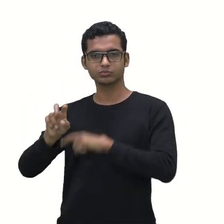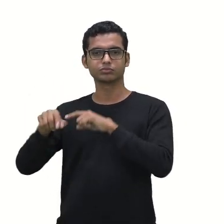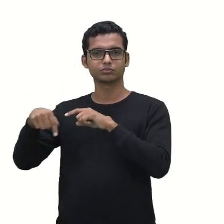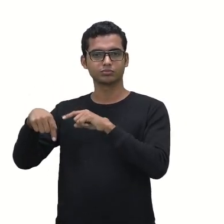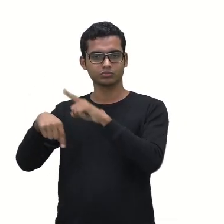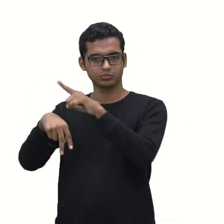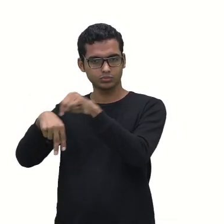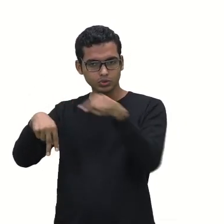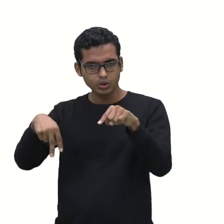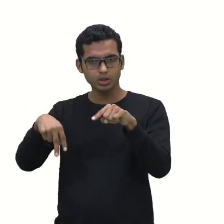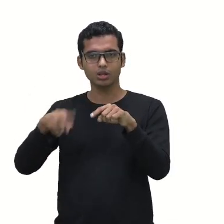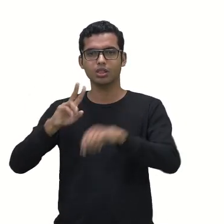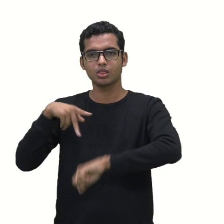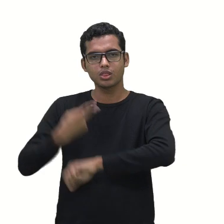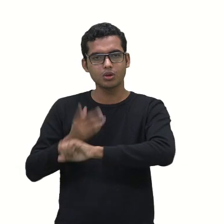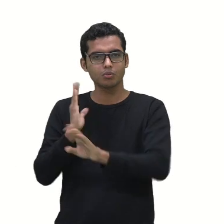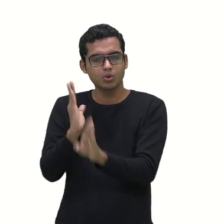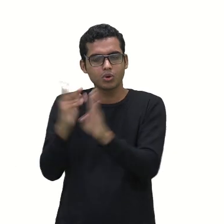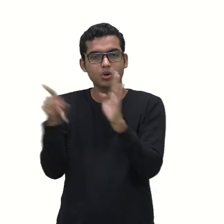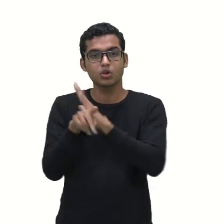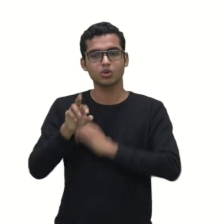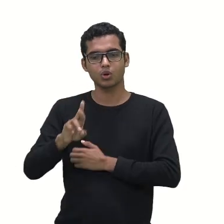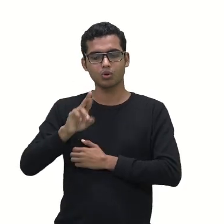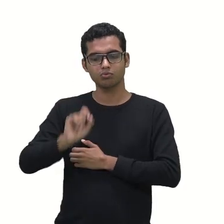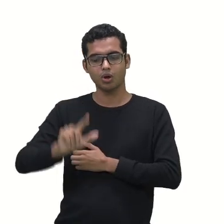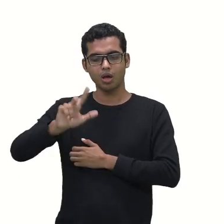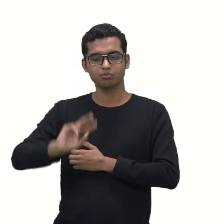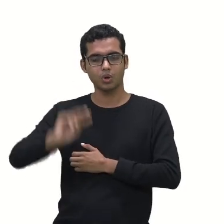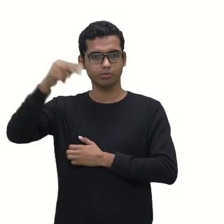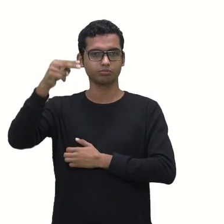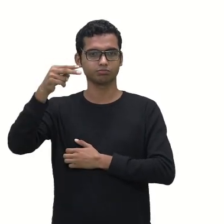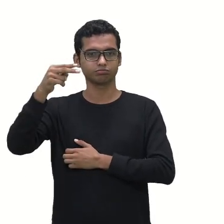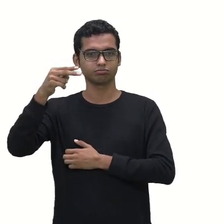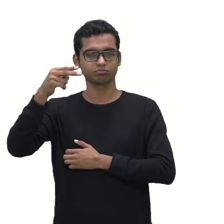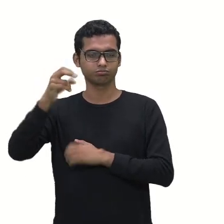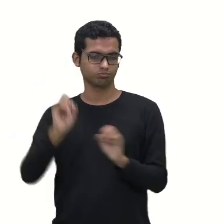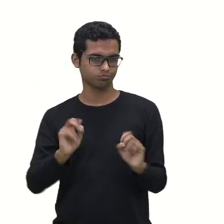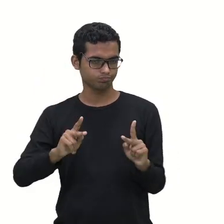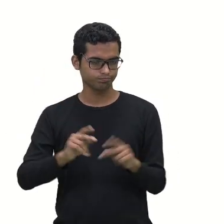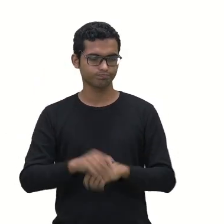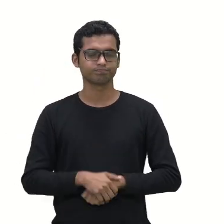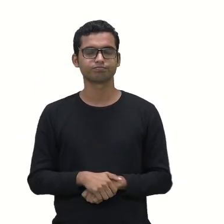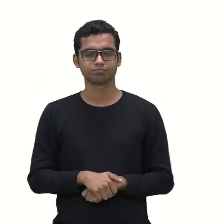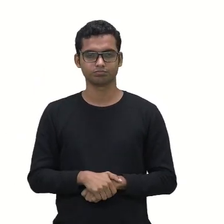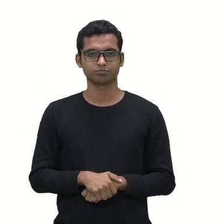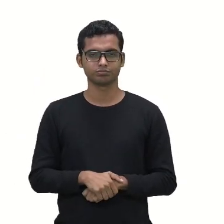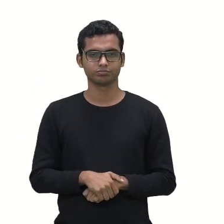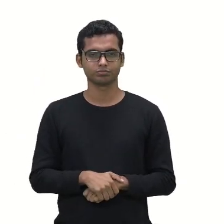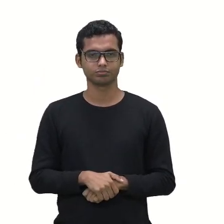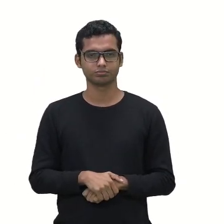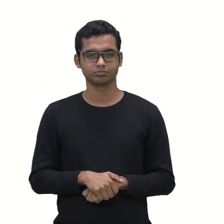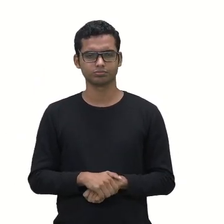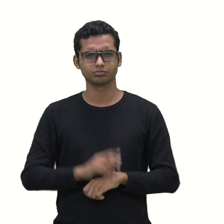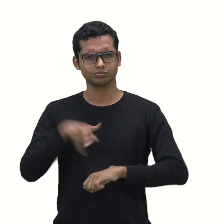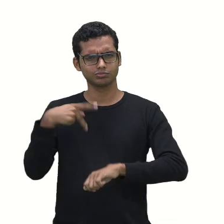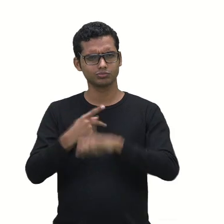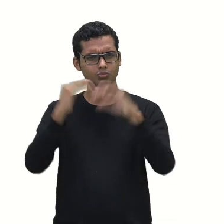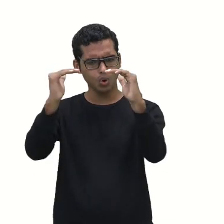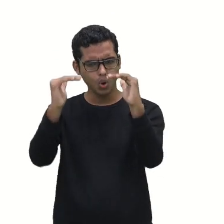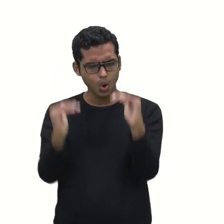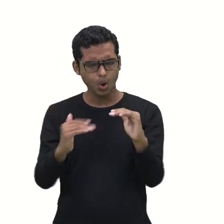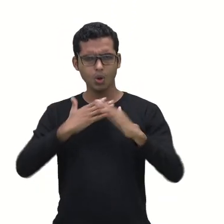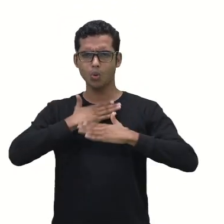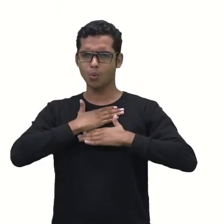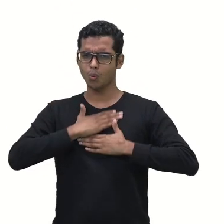e a gente foi atrás então do Rzão ao quadrado, o R maiúsculo, tá? Realizando todas as operações com calma,